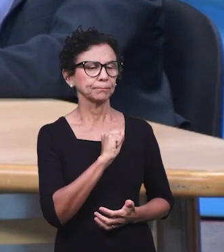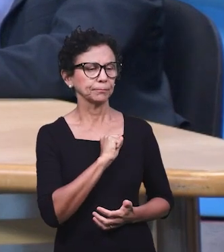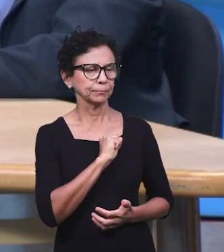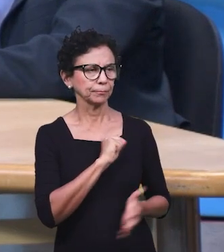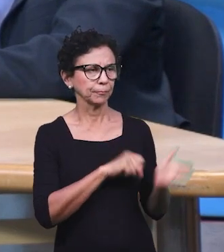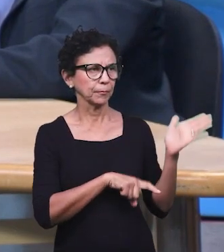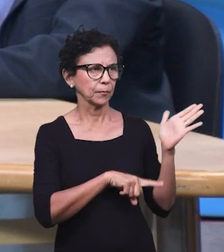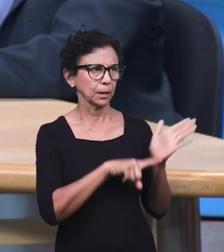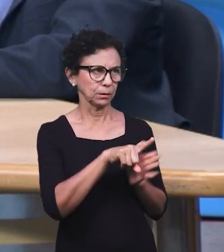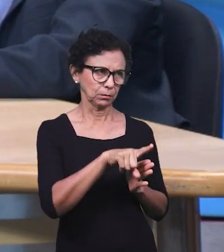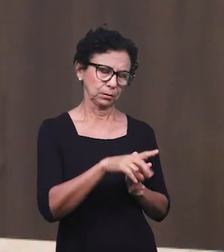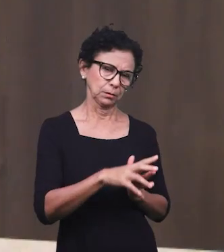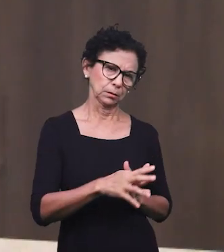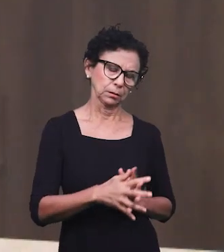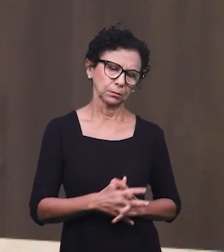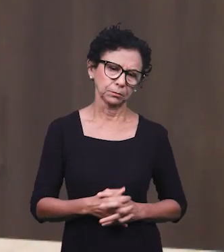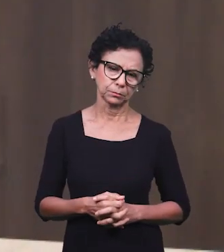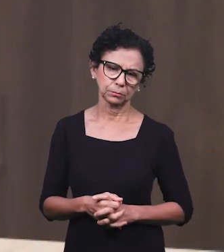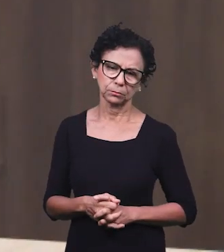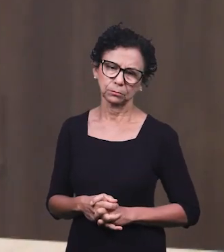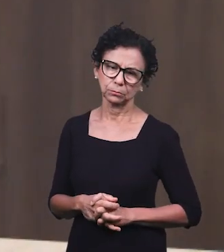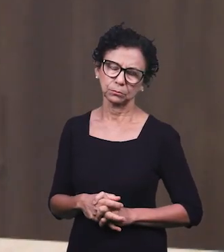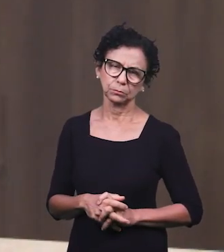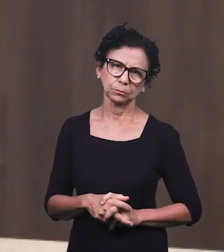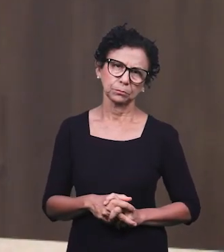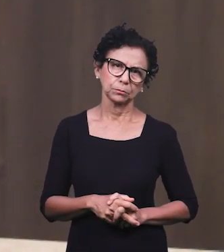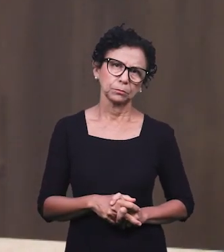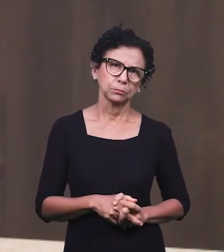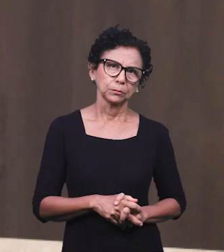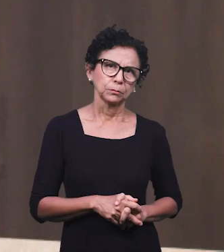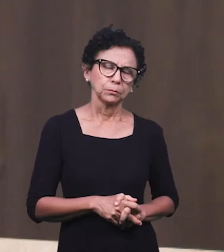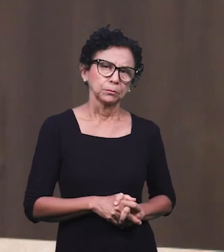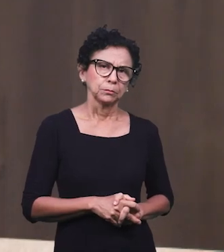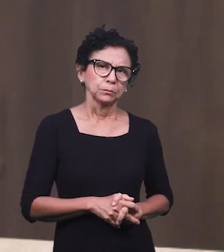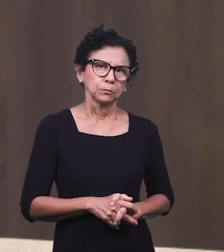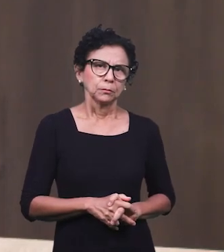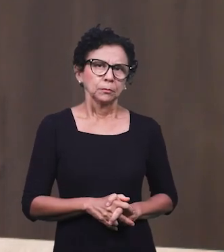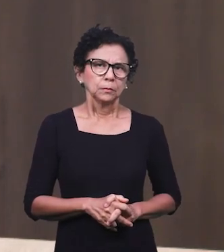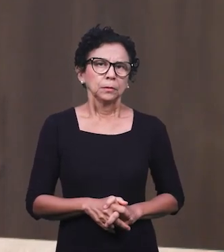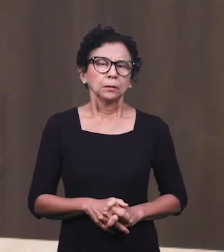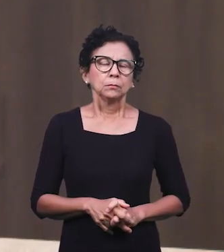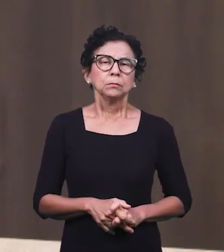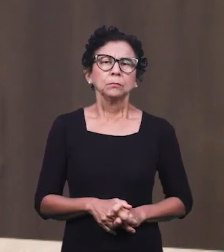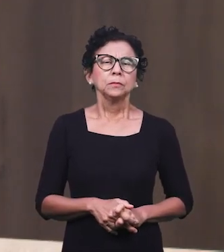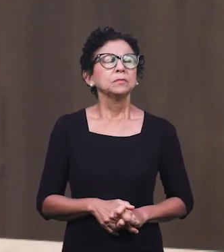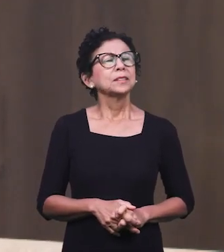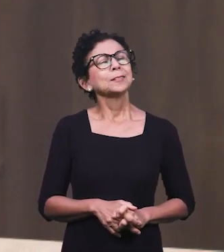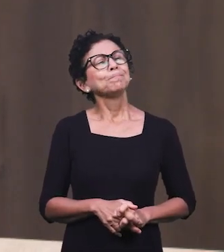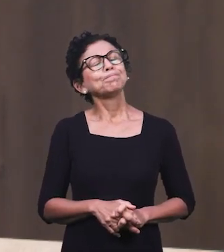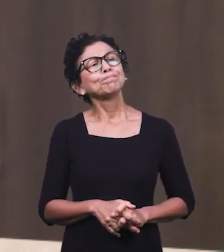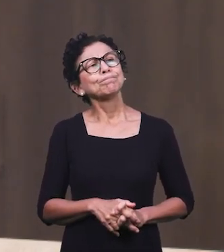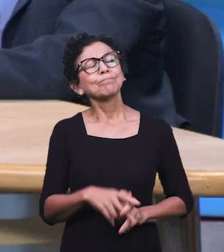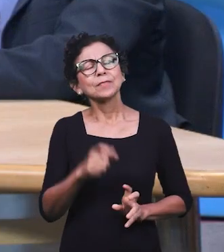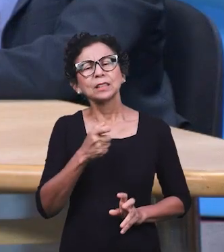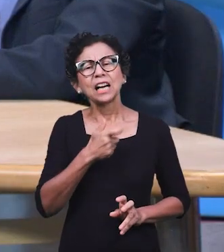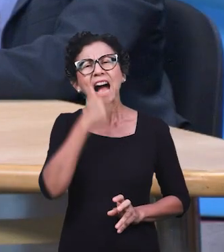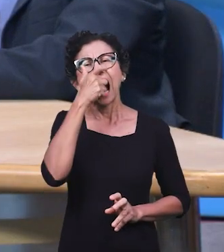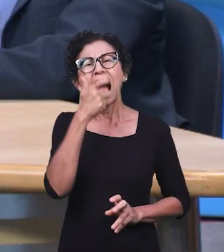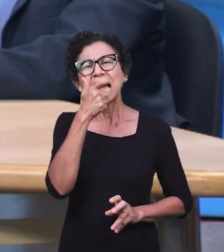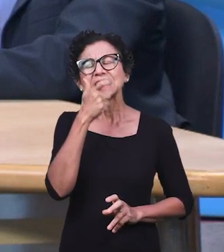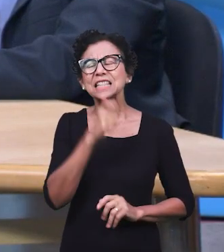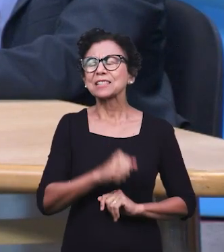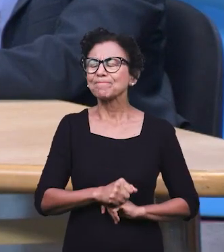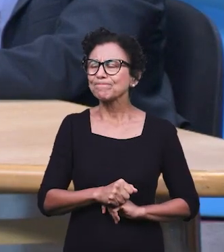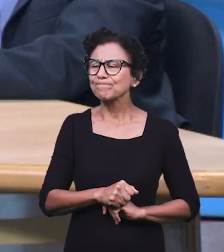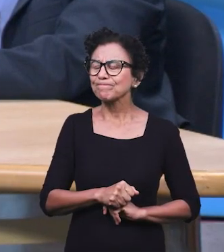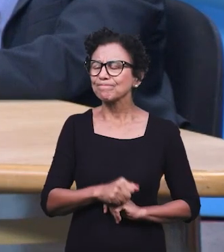veja, em que momento se toma a decisão de colocar uma prótese? Ótima